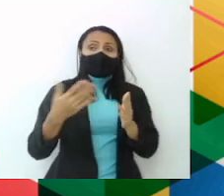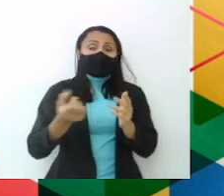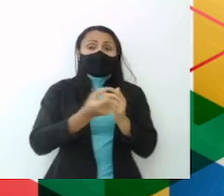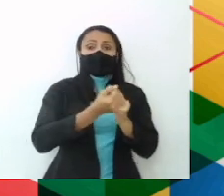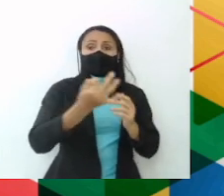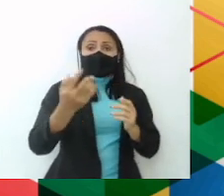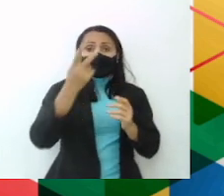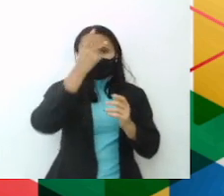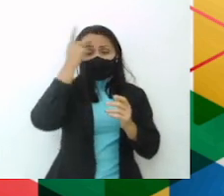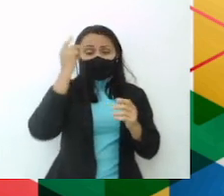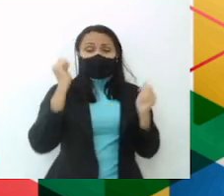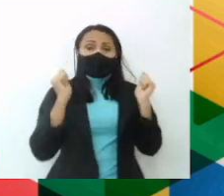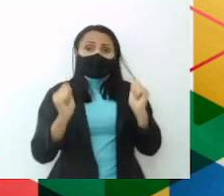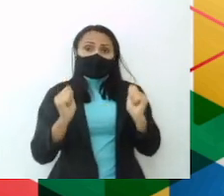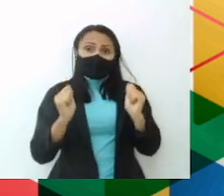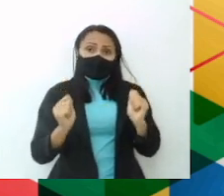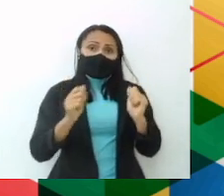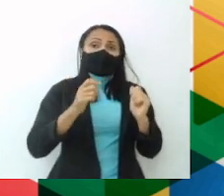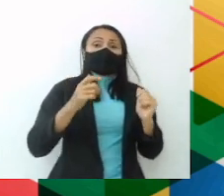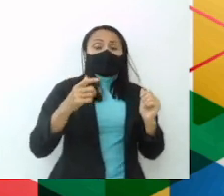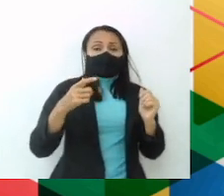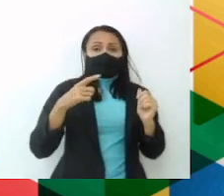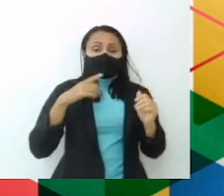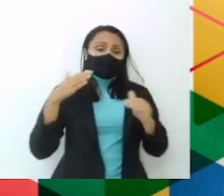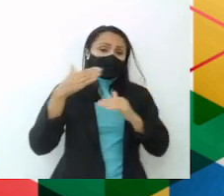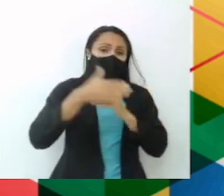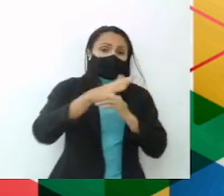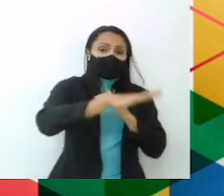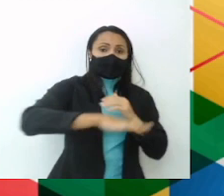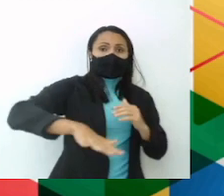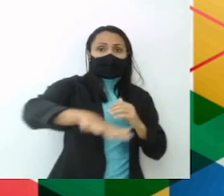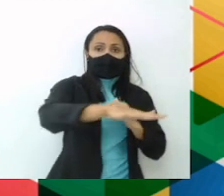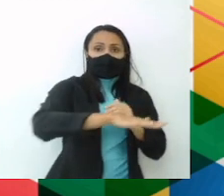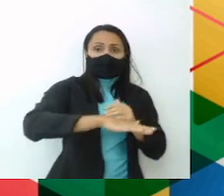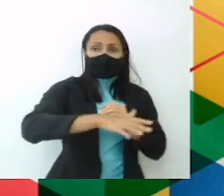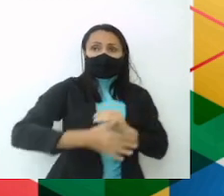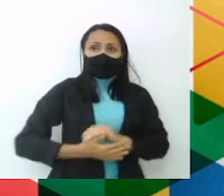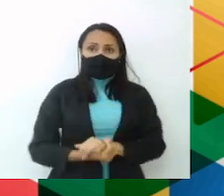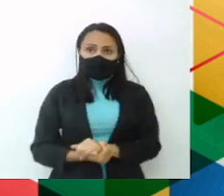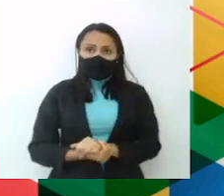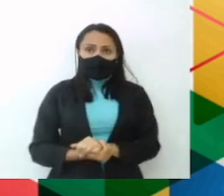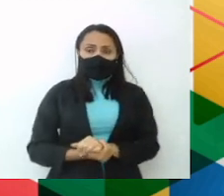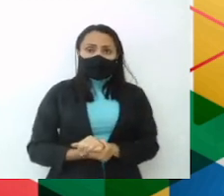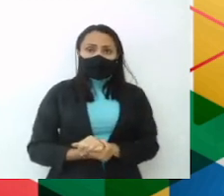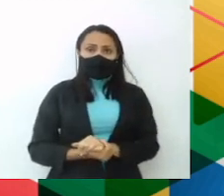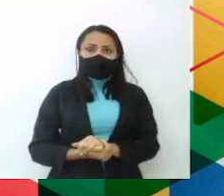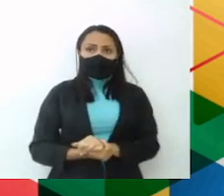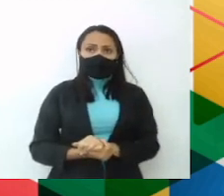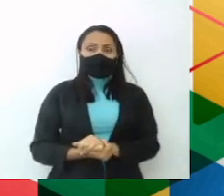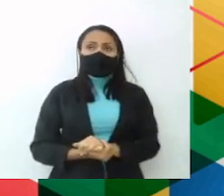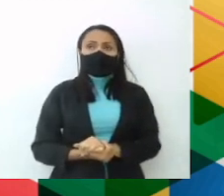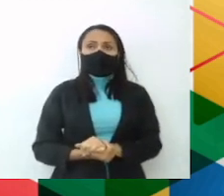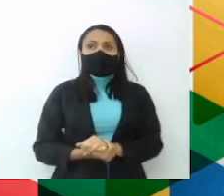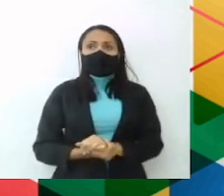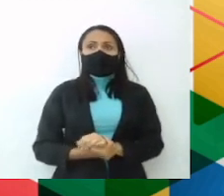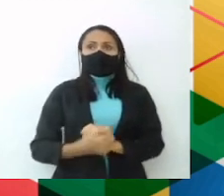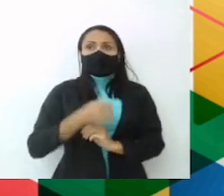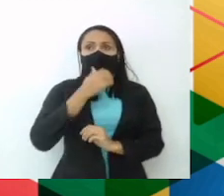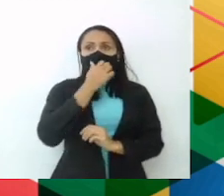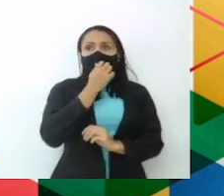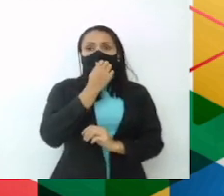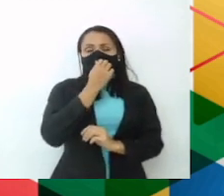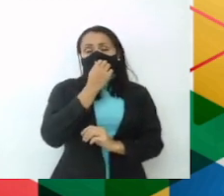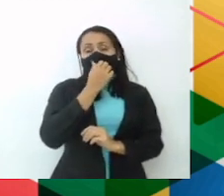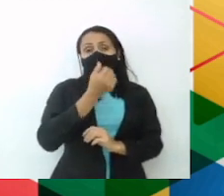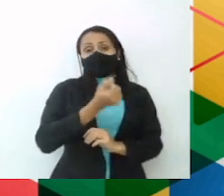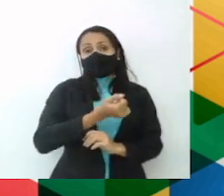pessoas poderão ocupar a área destinada ao público? Quais foram as grandezas medidas aqui? A quantidade